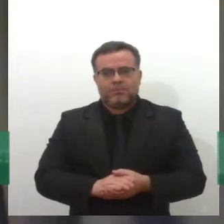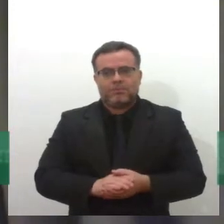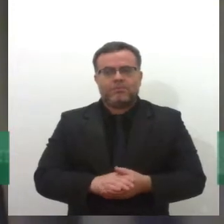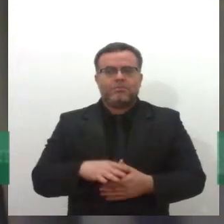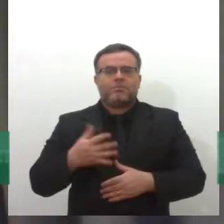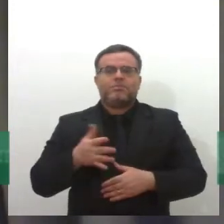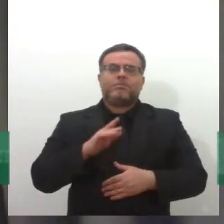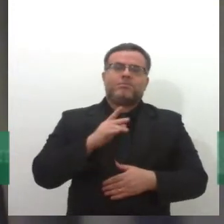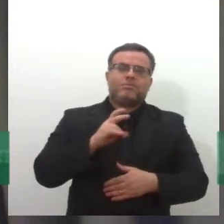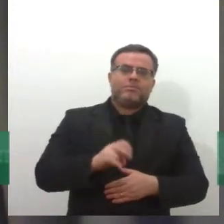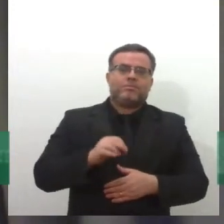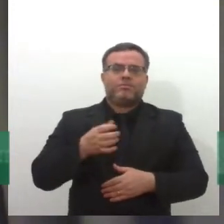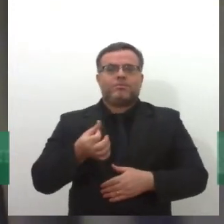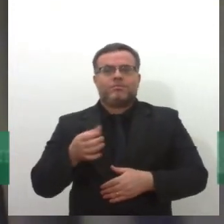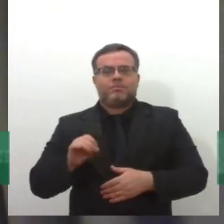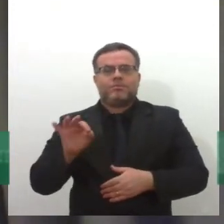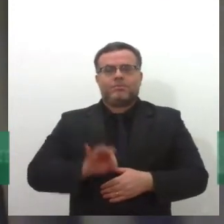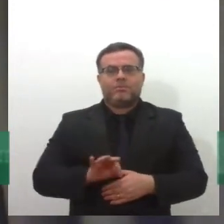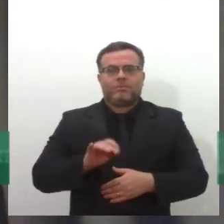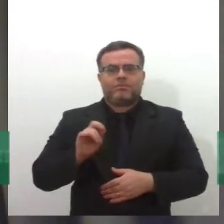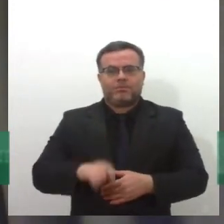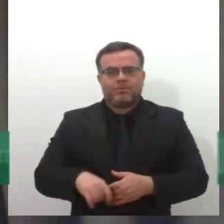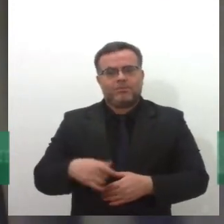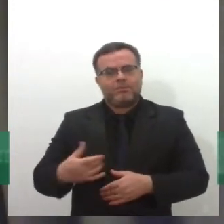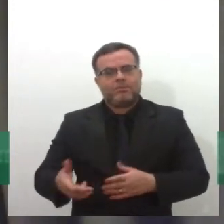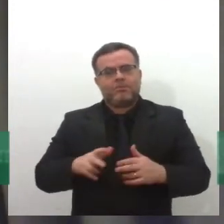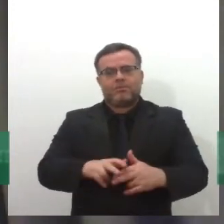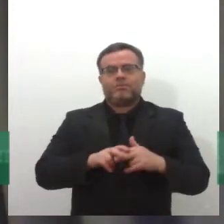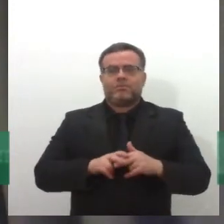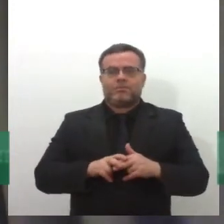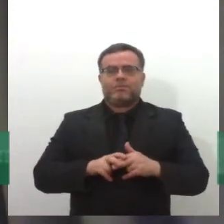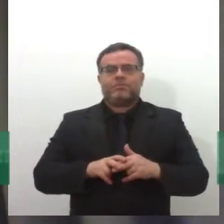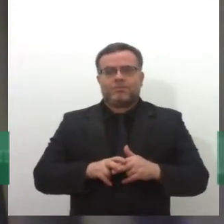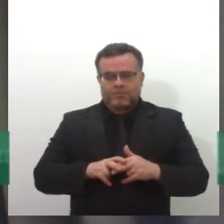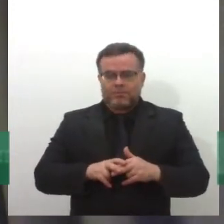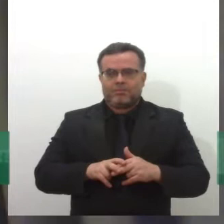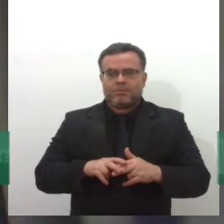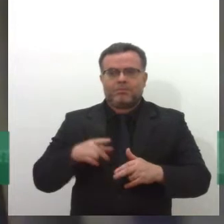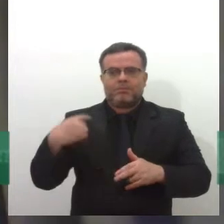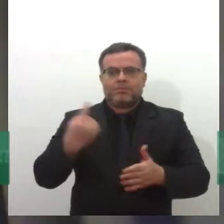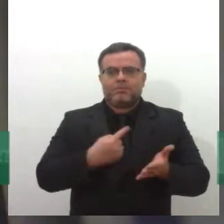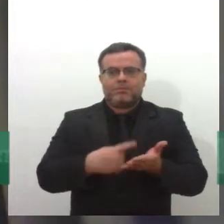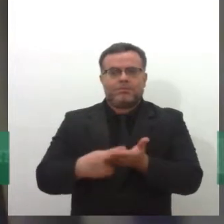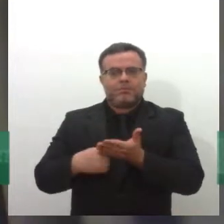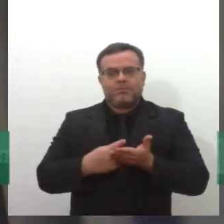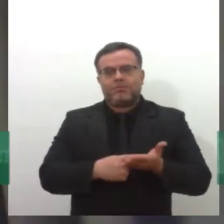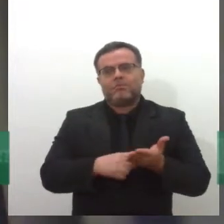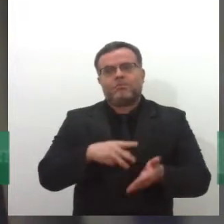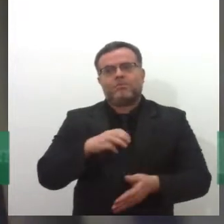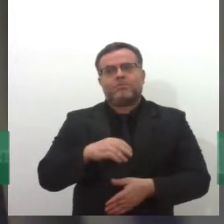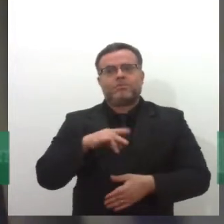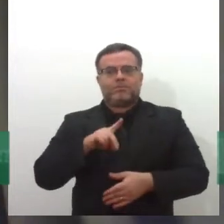50 a 60% os combustíveis. Então, a gente está na média da OCDE, e, como